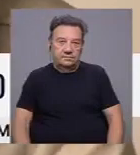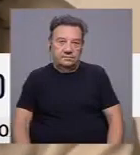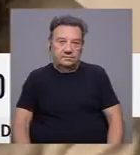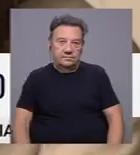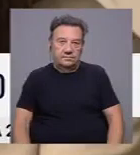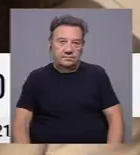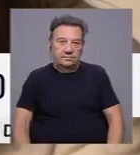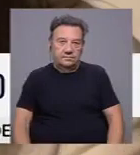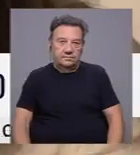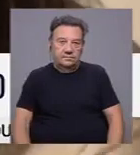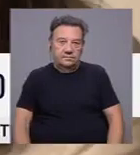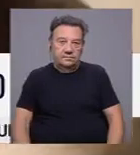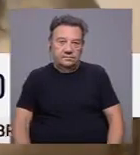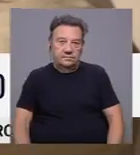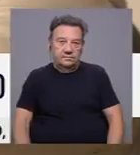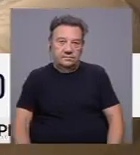um tesouro, era uma ilha.